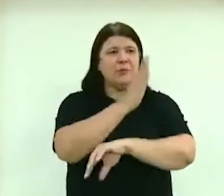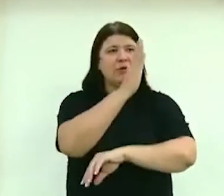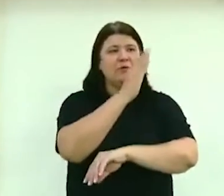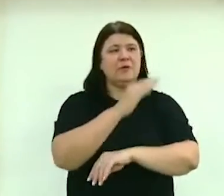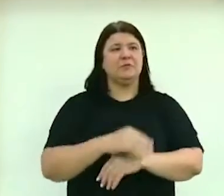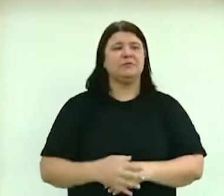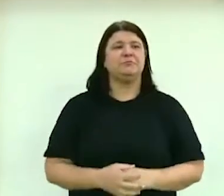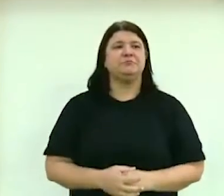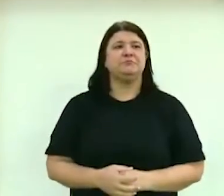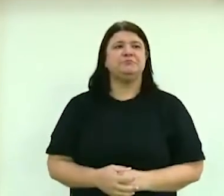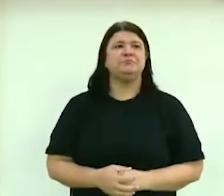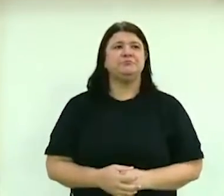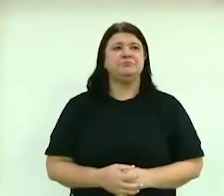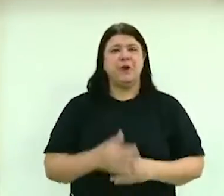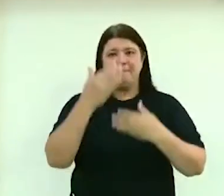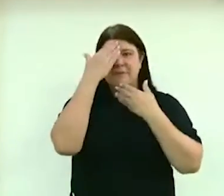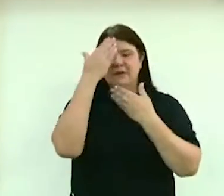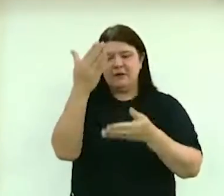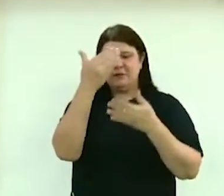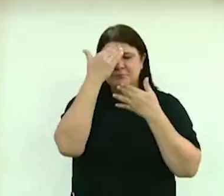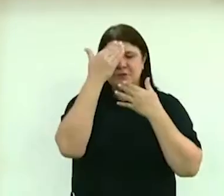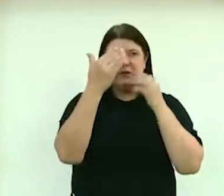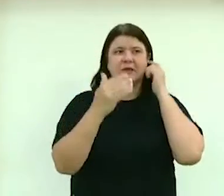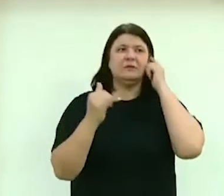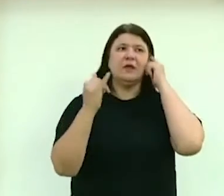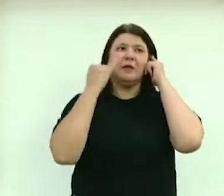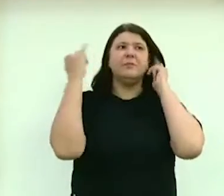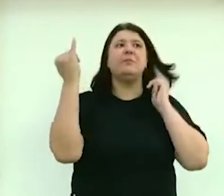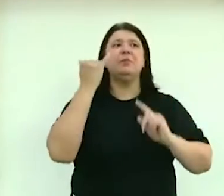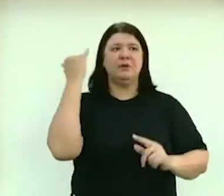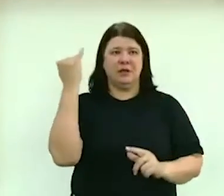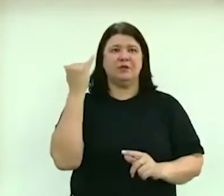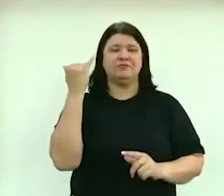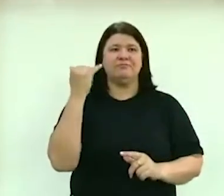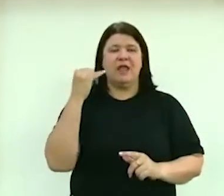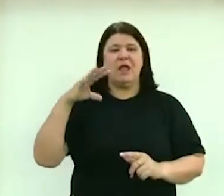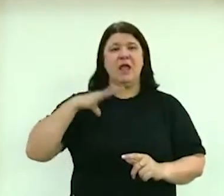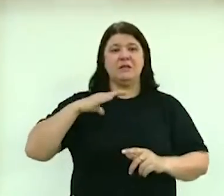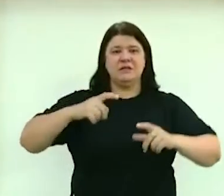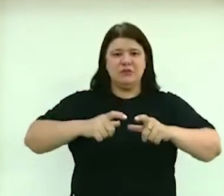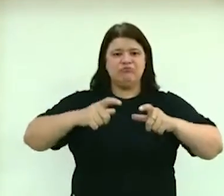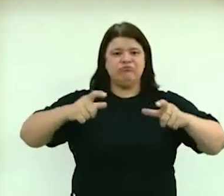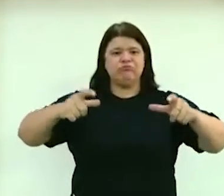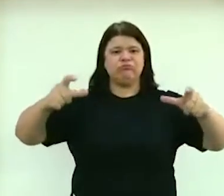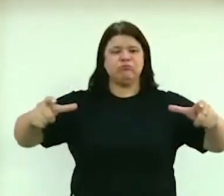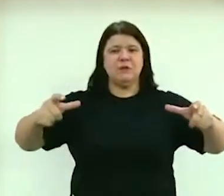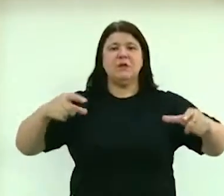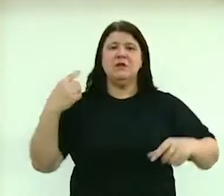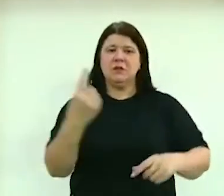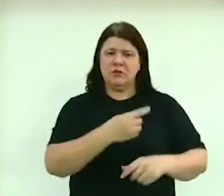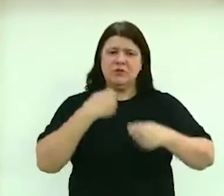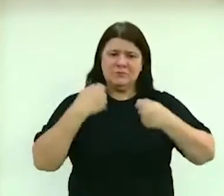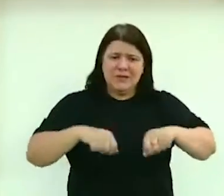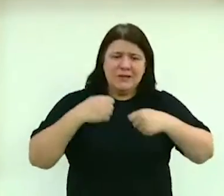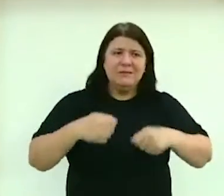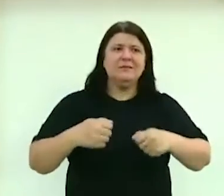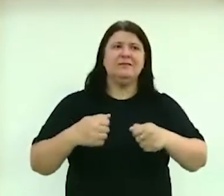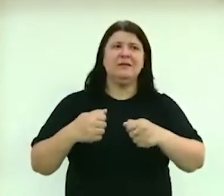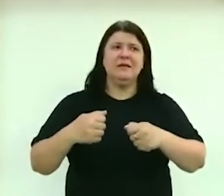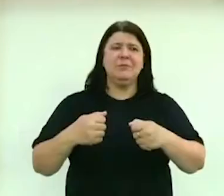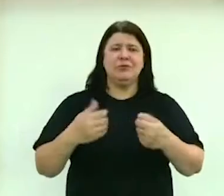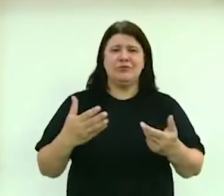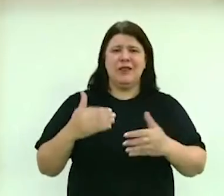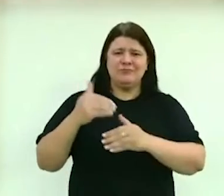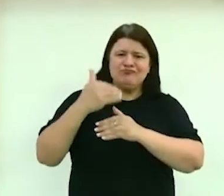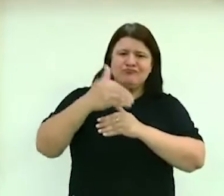Obrigado. Obrigado, obrigado. É importante, né? Nossa cidade cresce a cada dia e a gente precisa acompanhar esse ritmo para que a vida